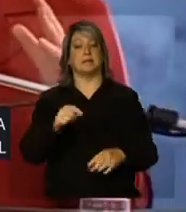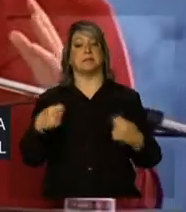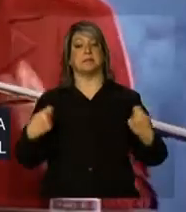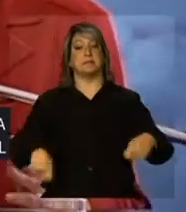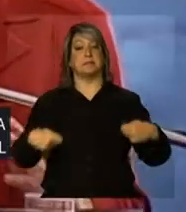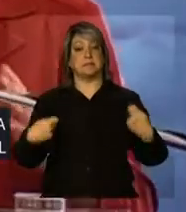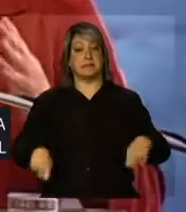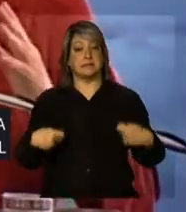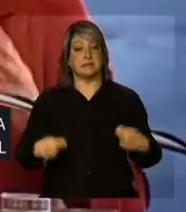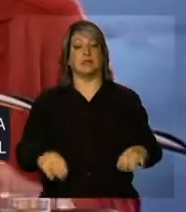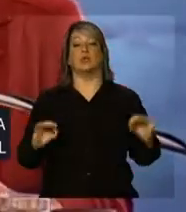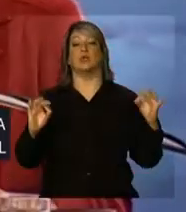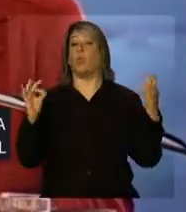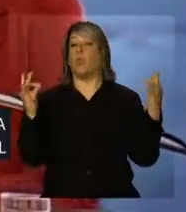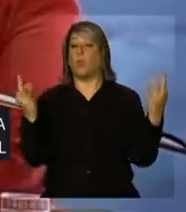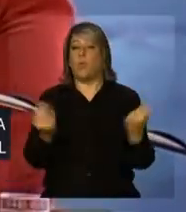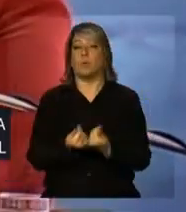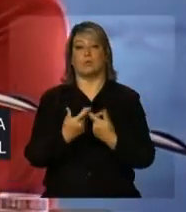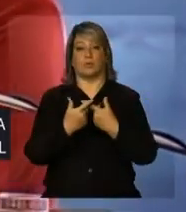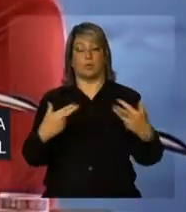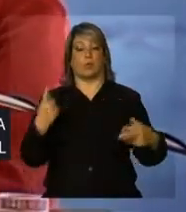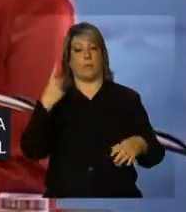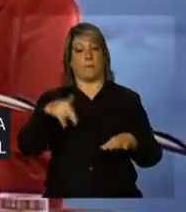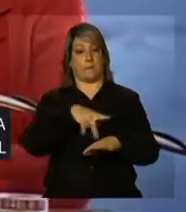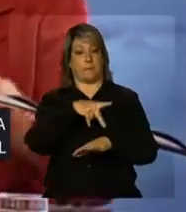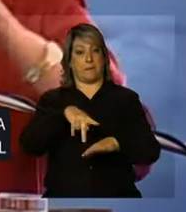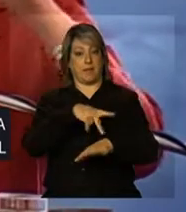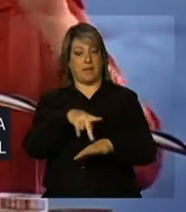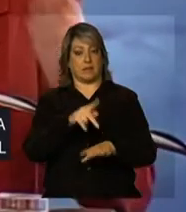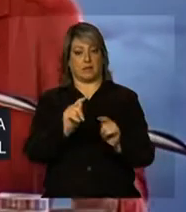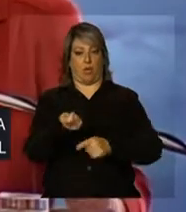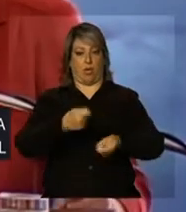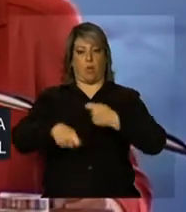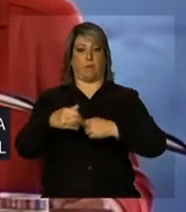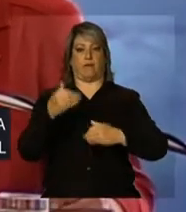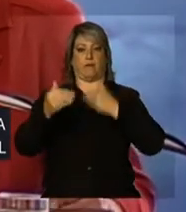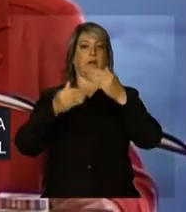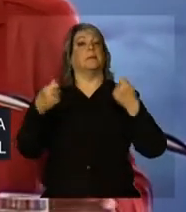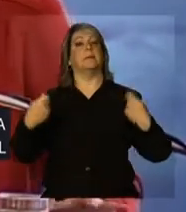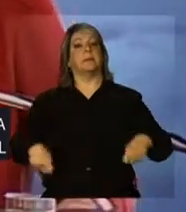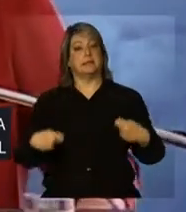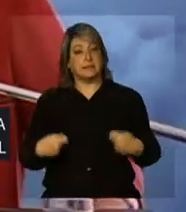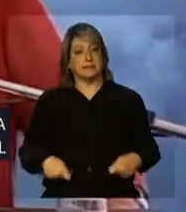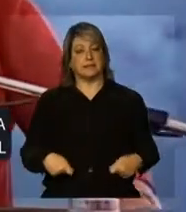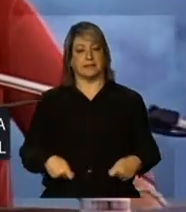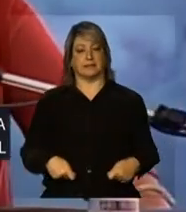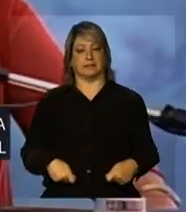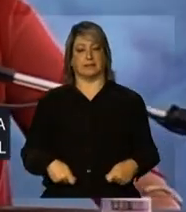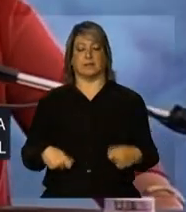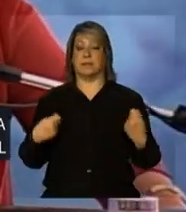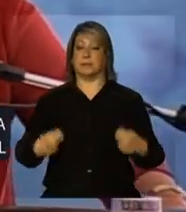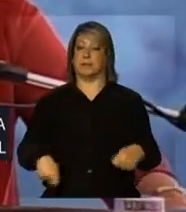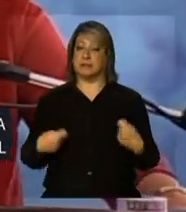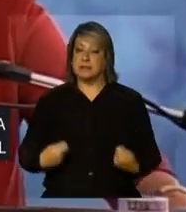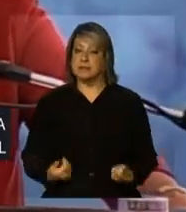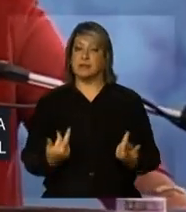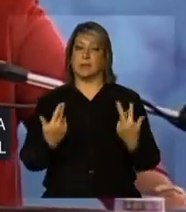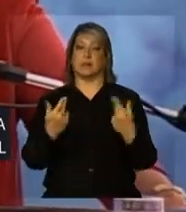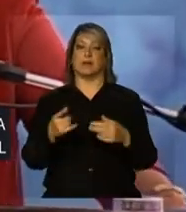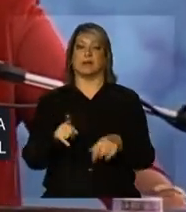de todas as coisas que um país de Economia avançada precisa precisa